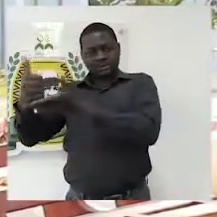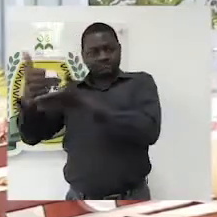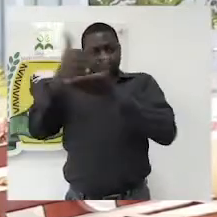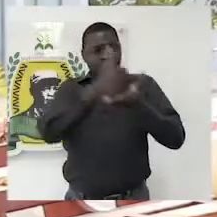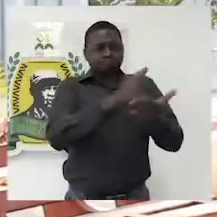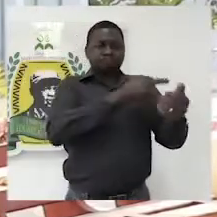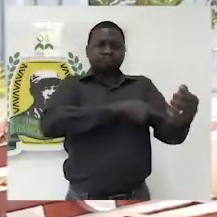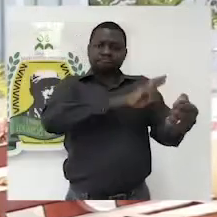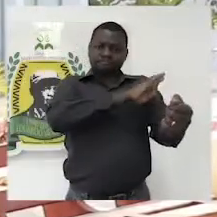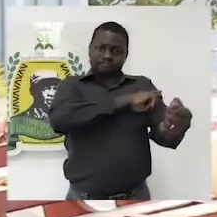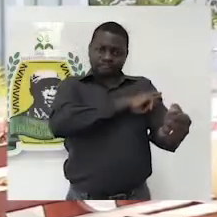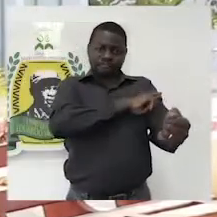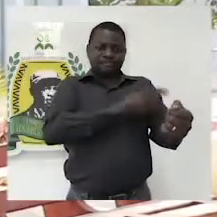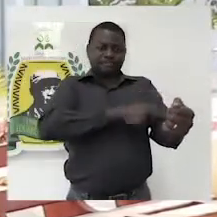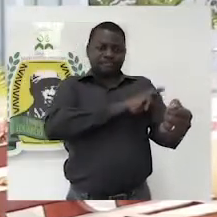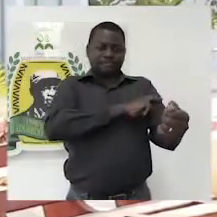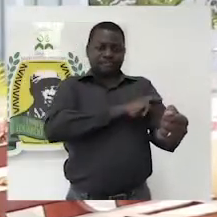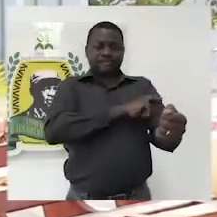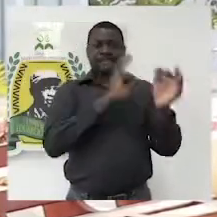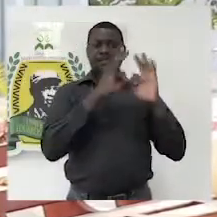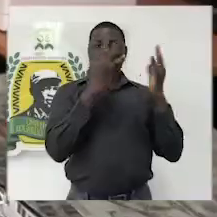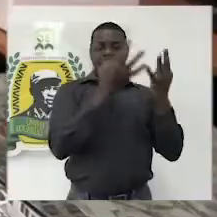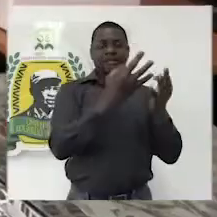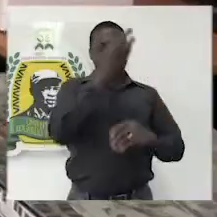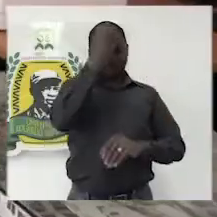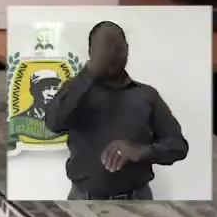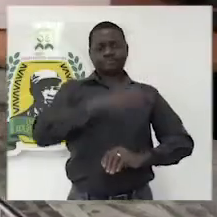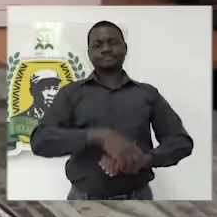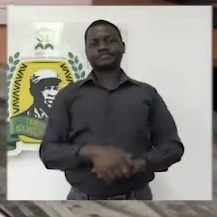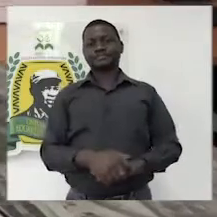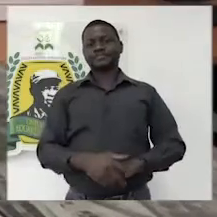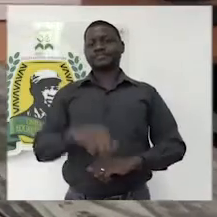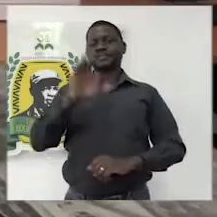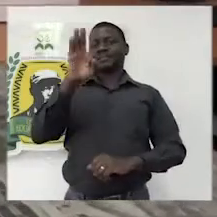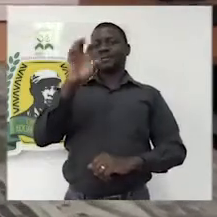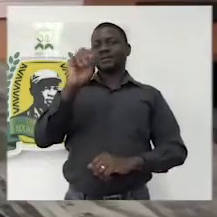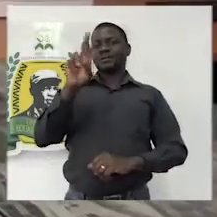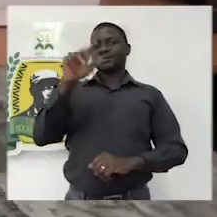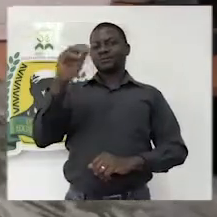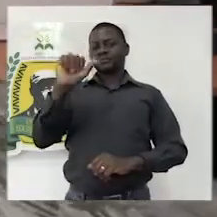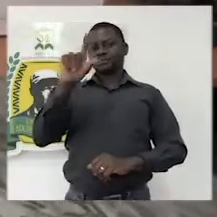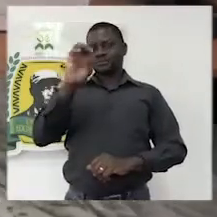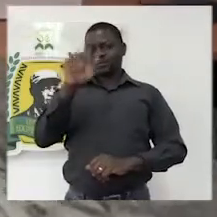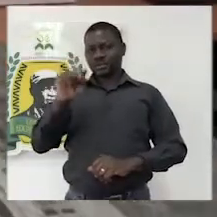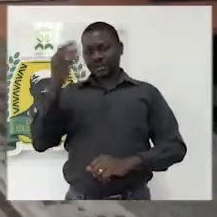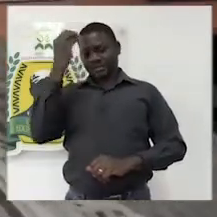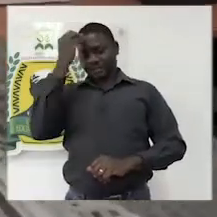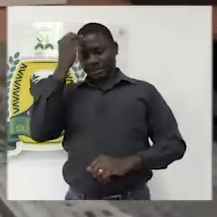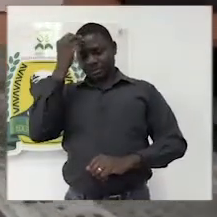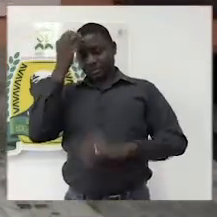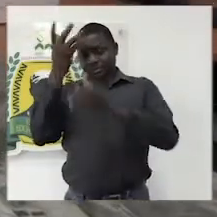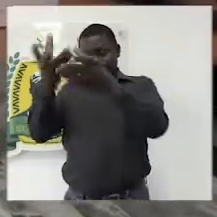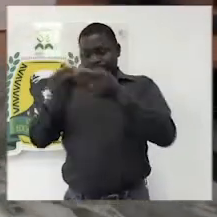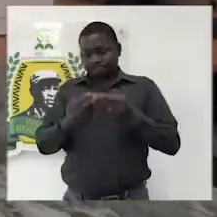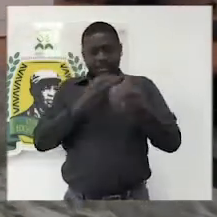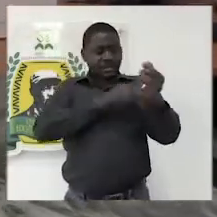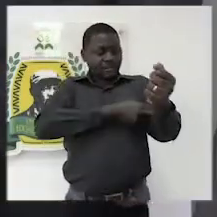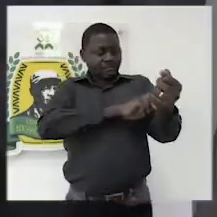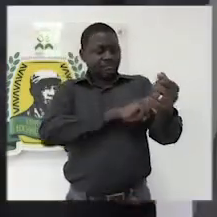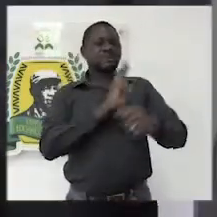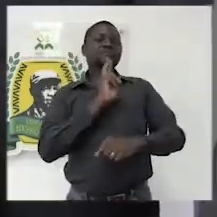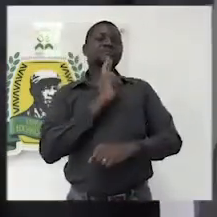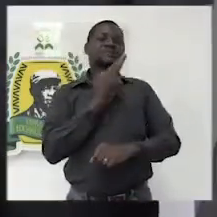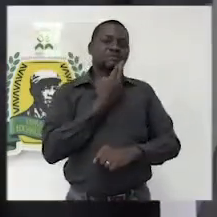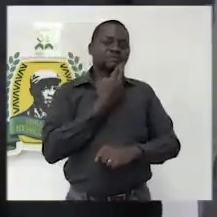Centro de Interpretação e Recursos da Fortaleza de Maputo. A Fortaleza de Maputo reforçou a sua capacidade de resposta